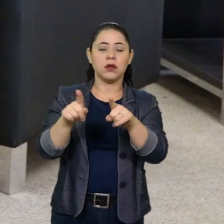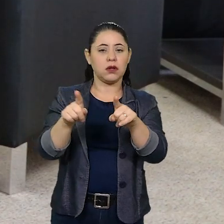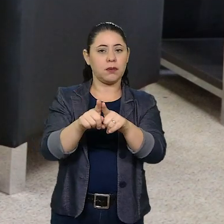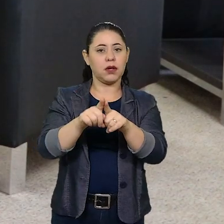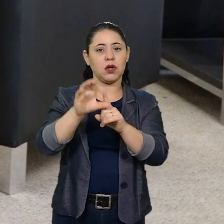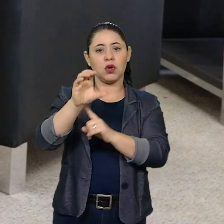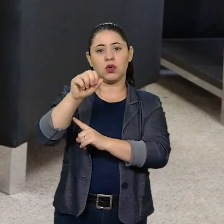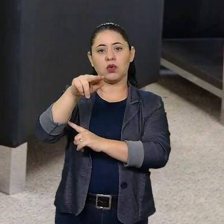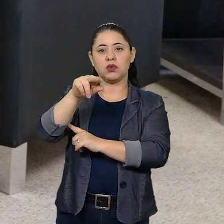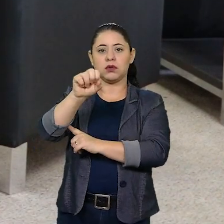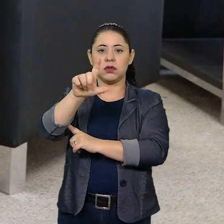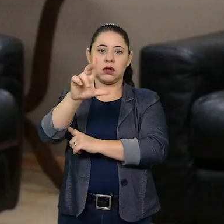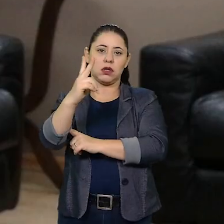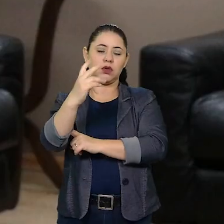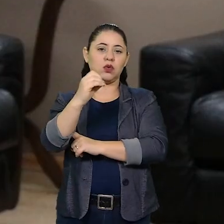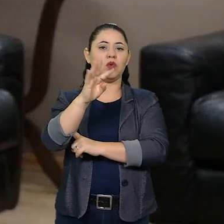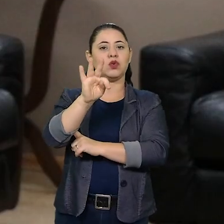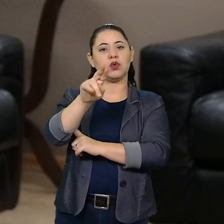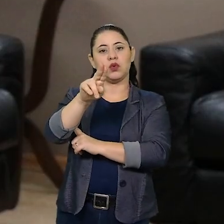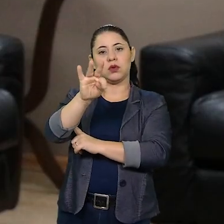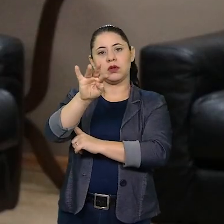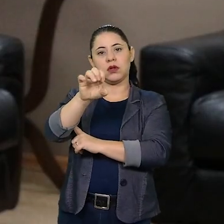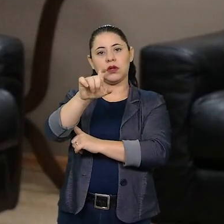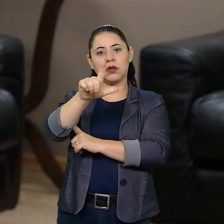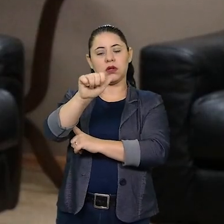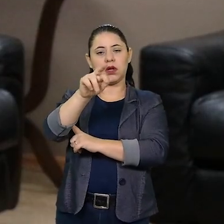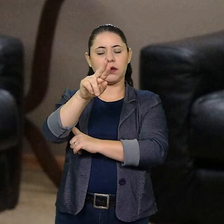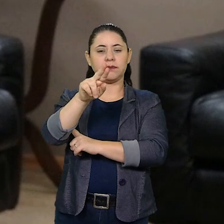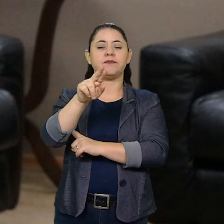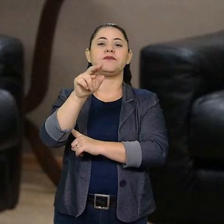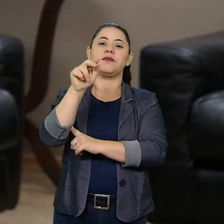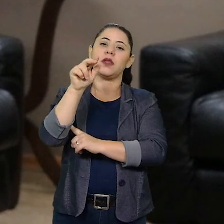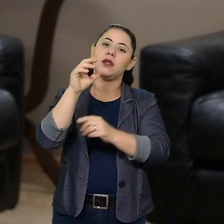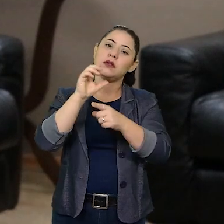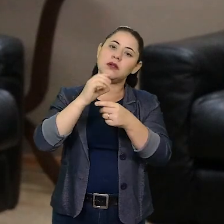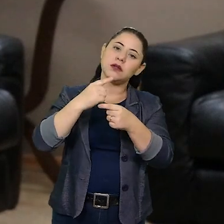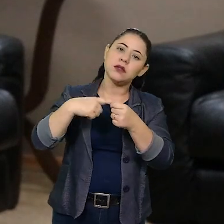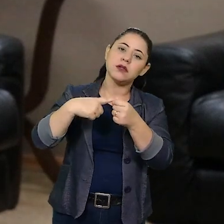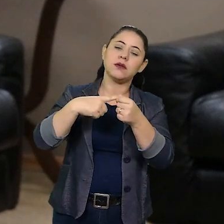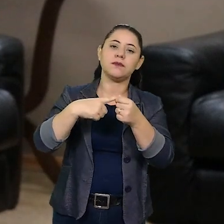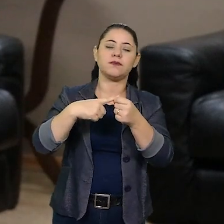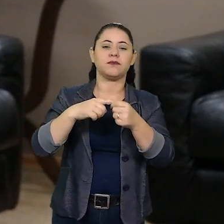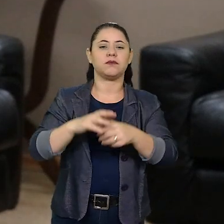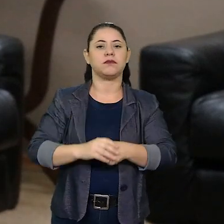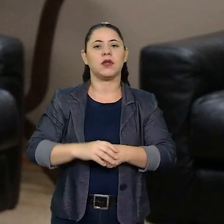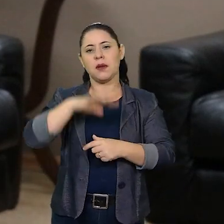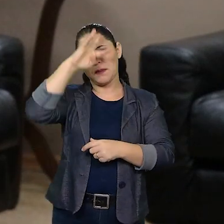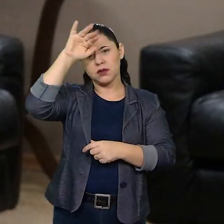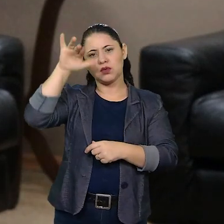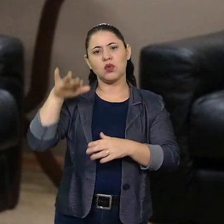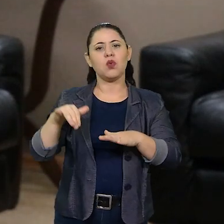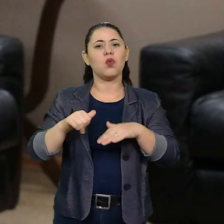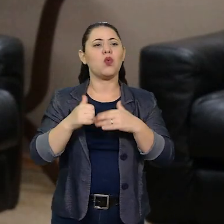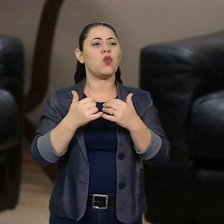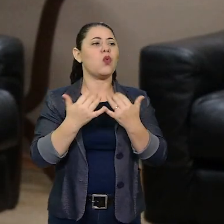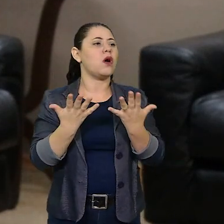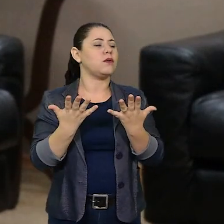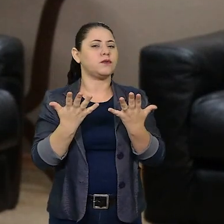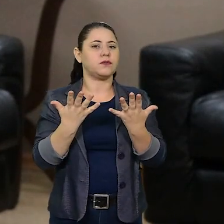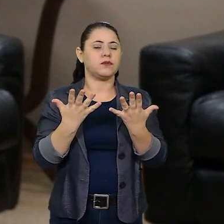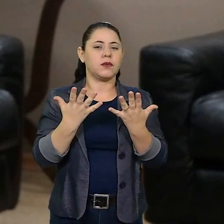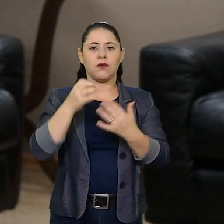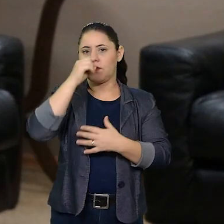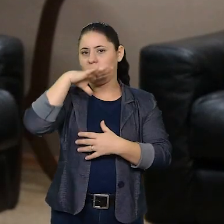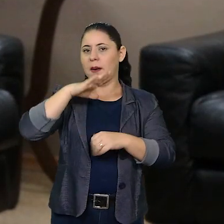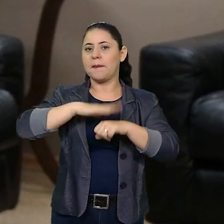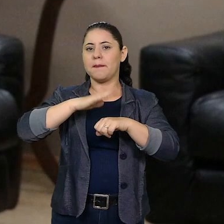Conselho Tutelar da cidade. Especificamente em relação a Mato Grosso do Sul, quais são os tipos